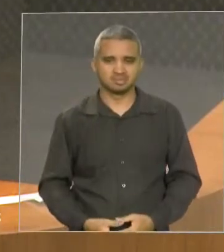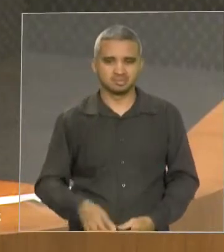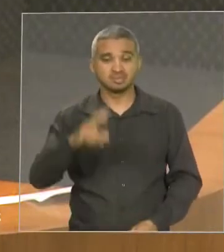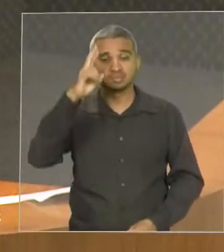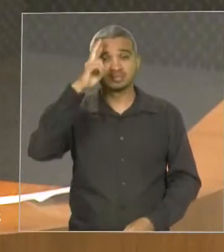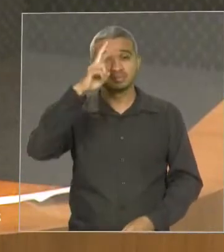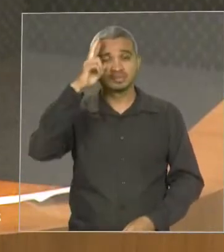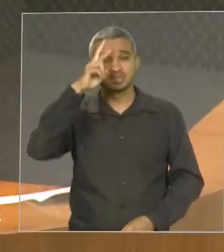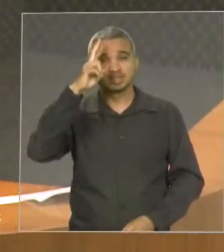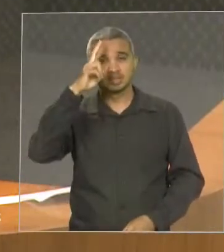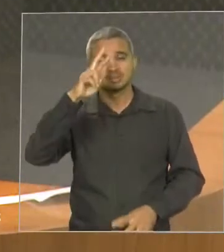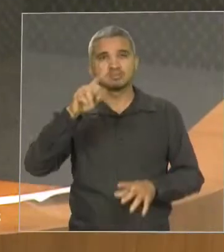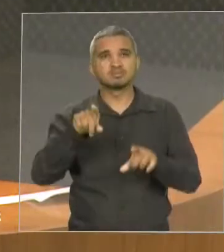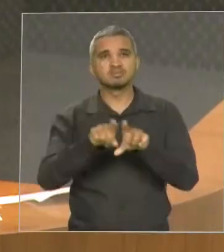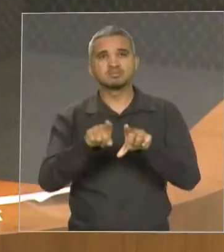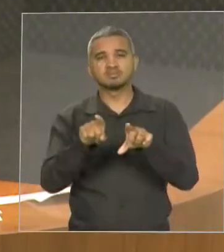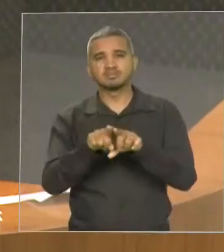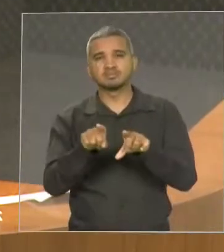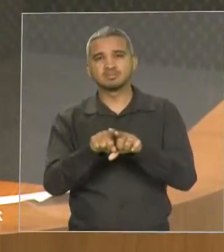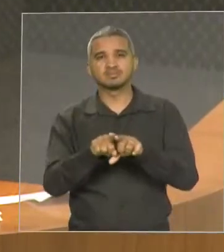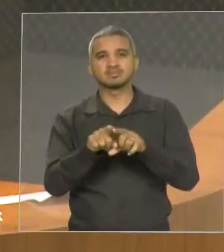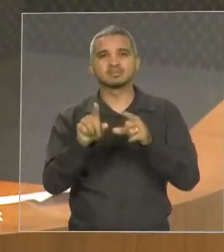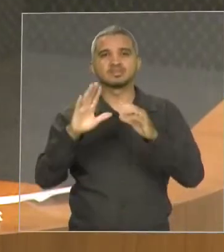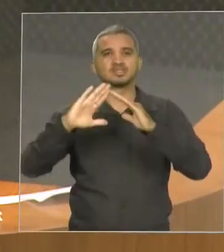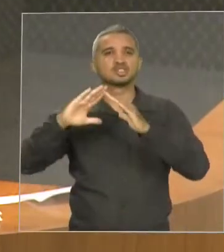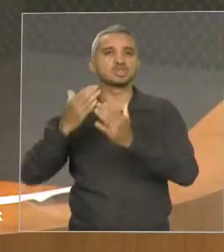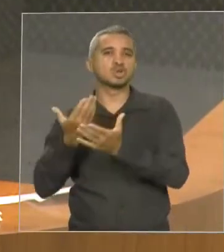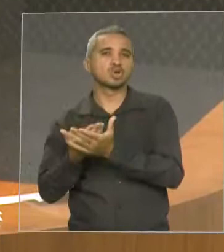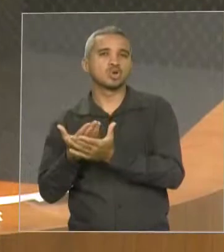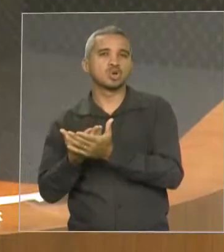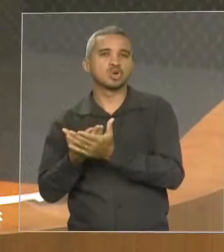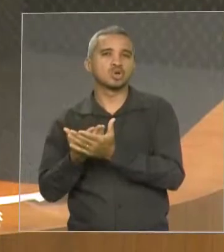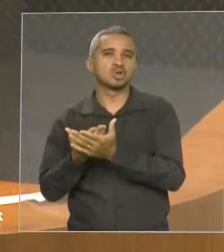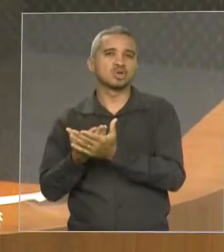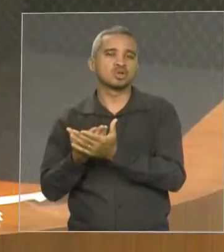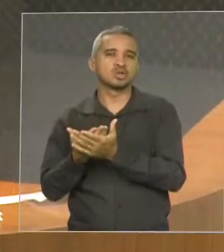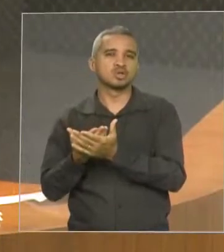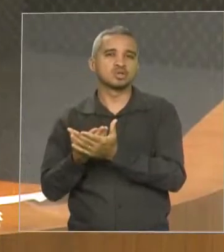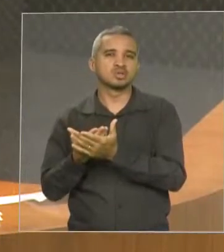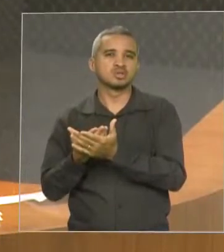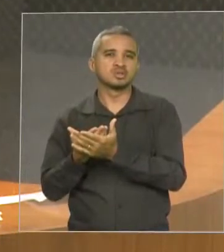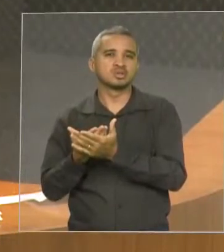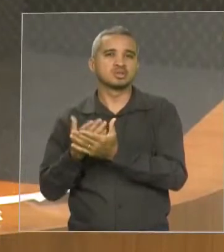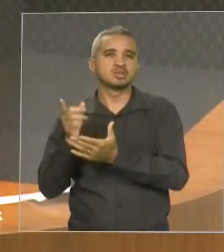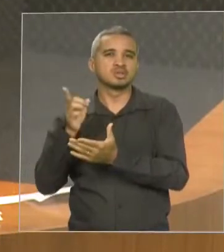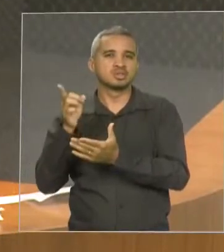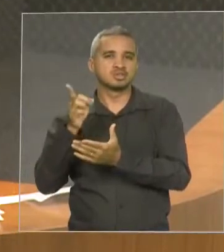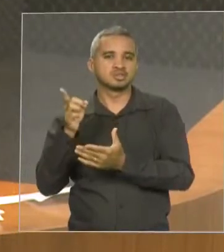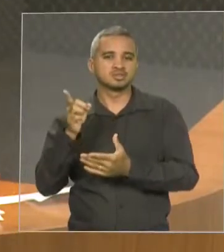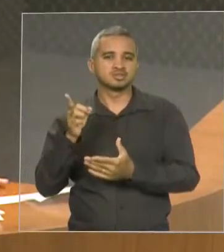questão depois da escola, do centro de ensino,